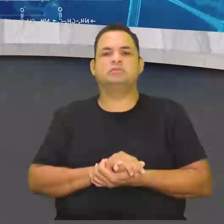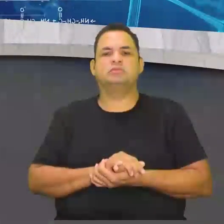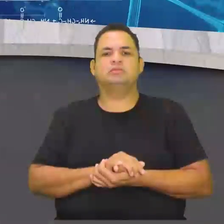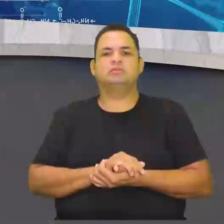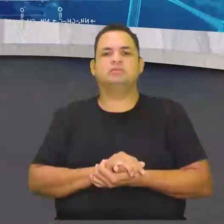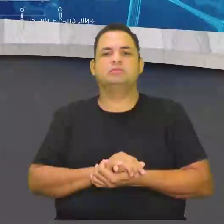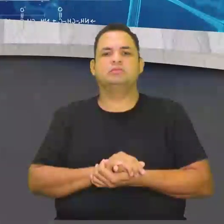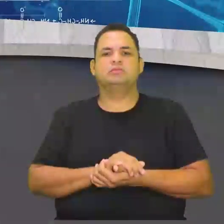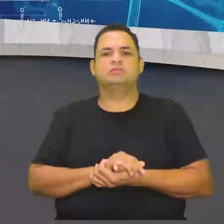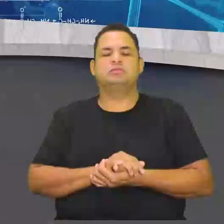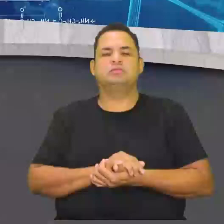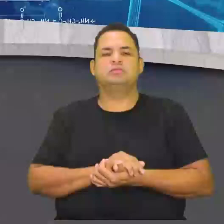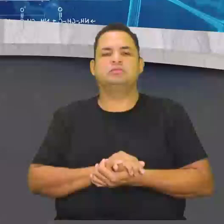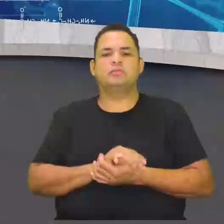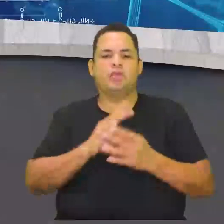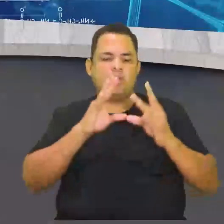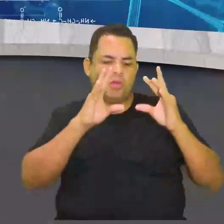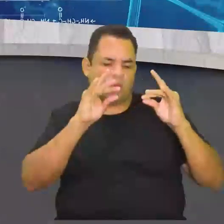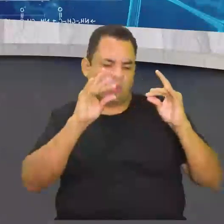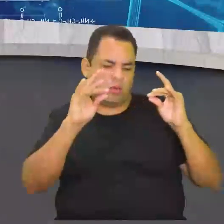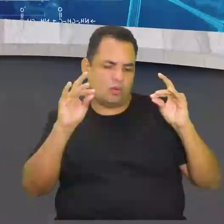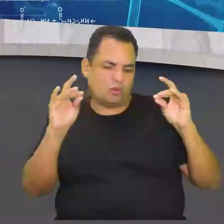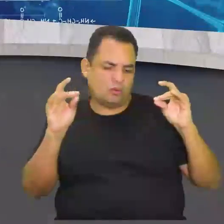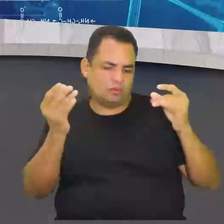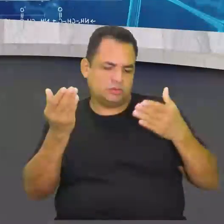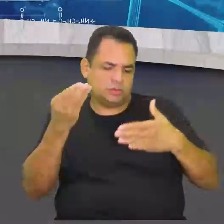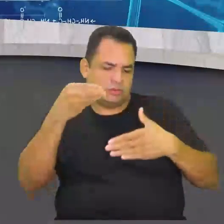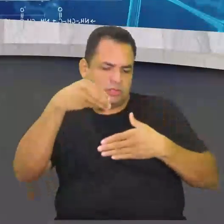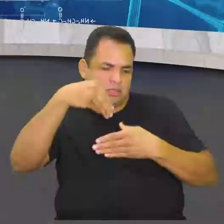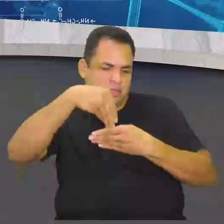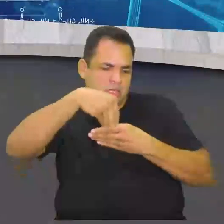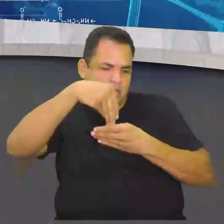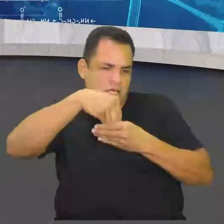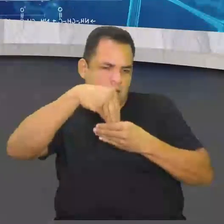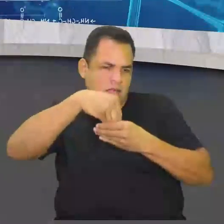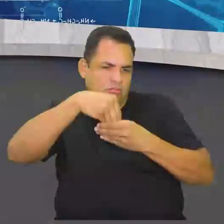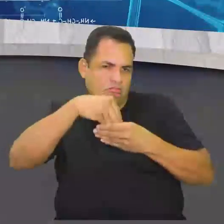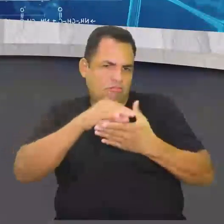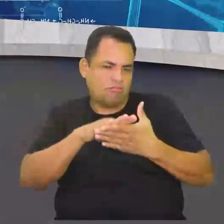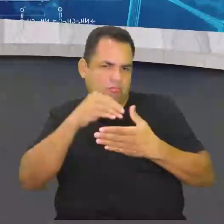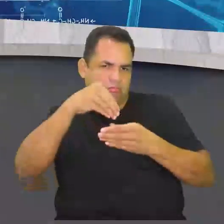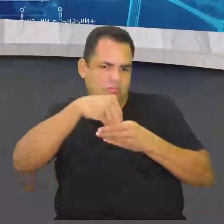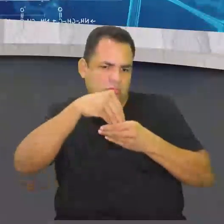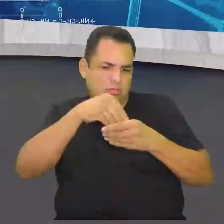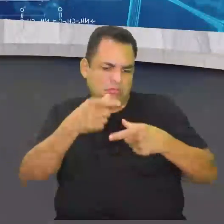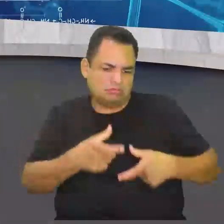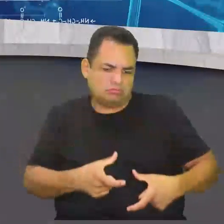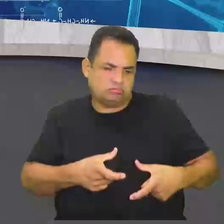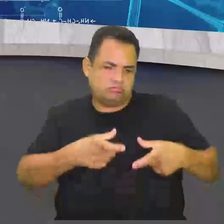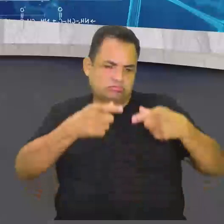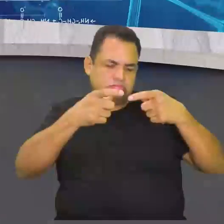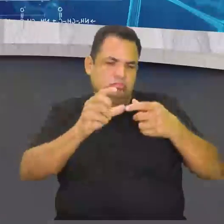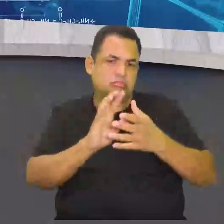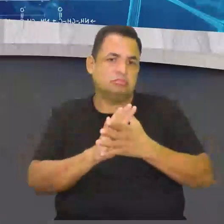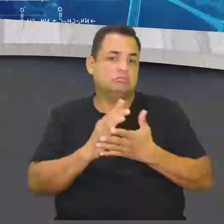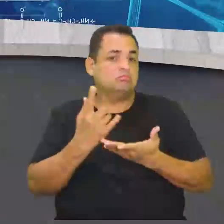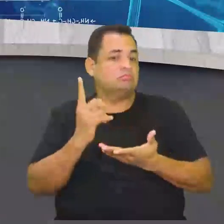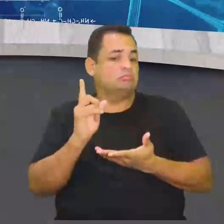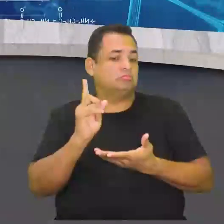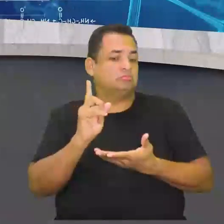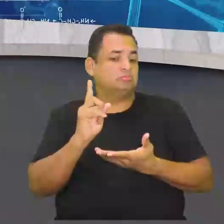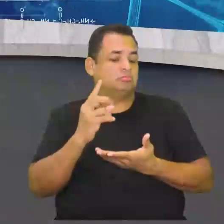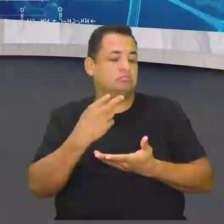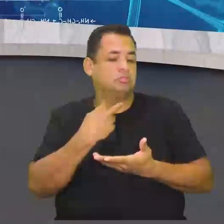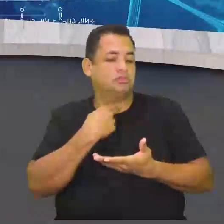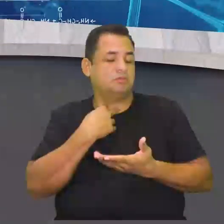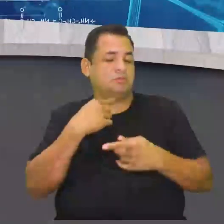o líquido, o material que estava ali dentro anteriormente, o original dentro do frasco, não sejam produtos